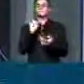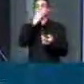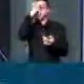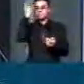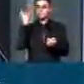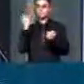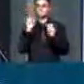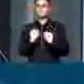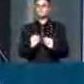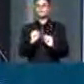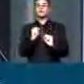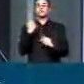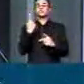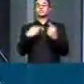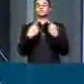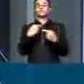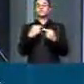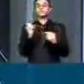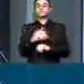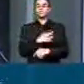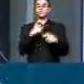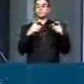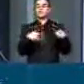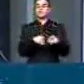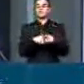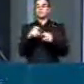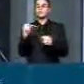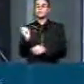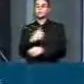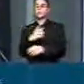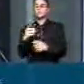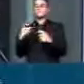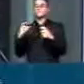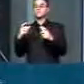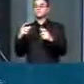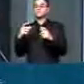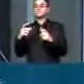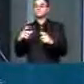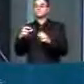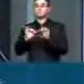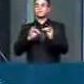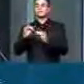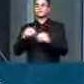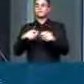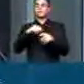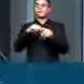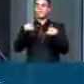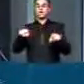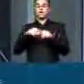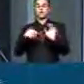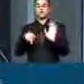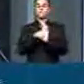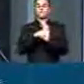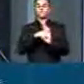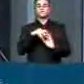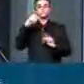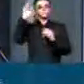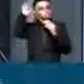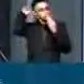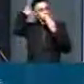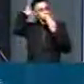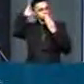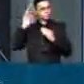novas terras e de novas demarcações. Eu falava que o problema que os companheiros lá de São João do Caru estão vivendo